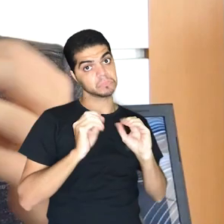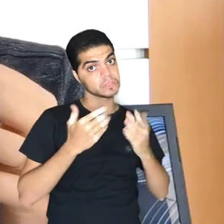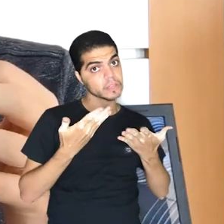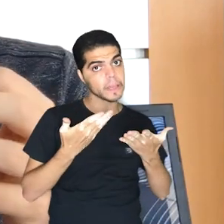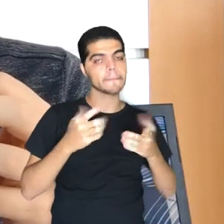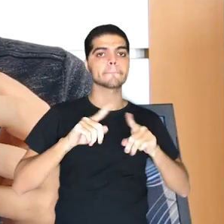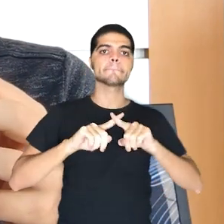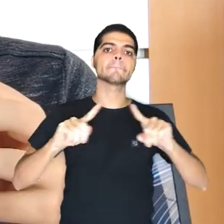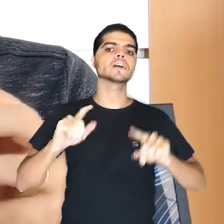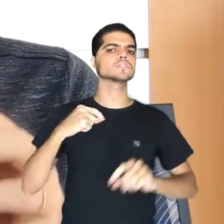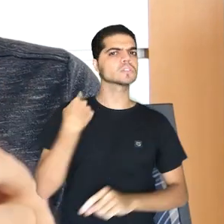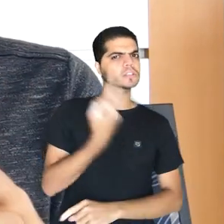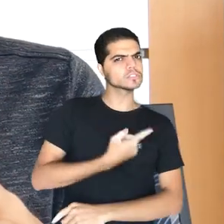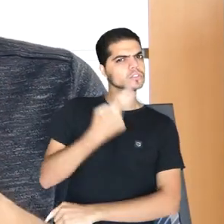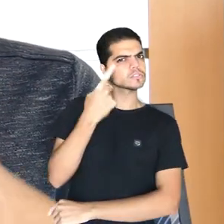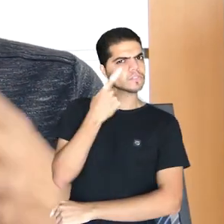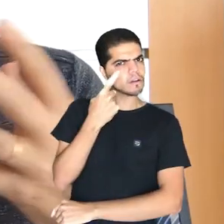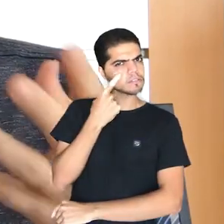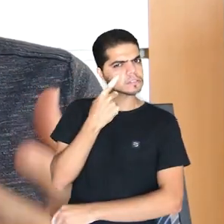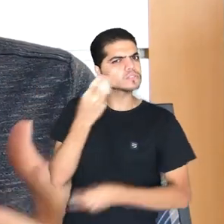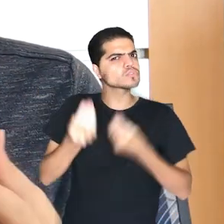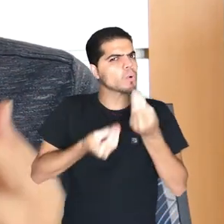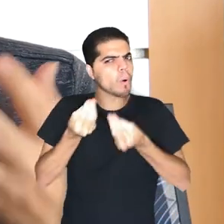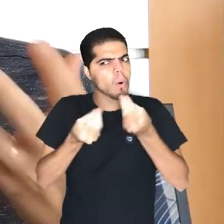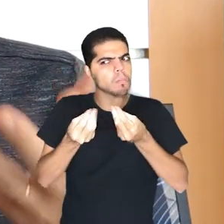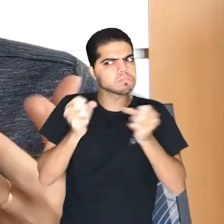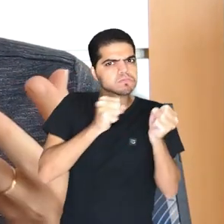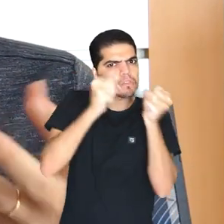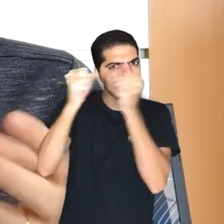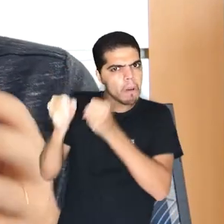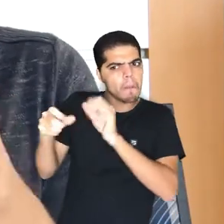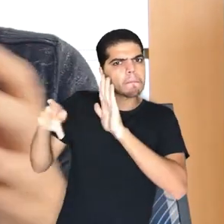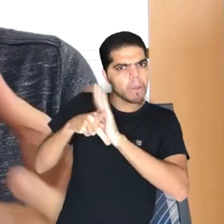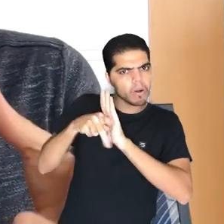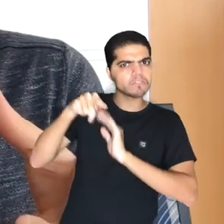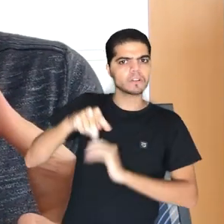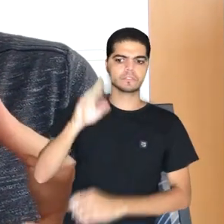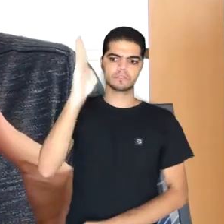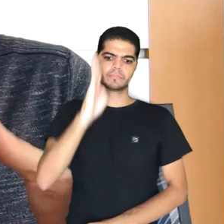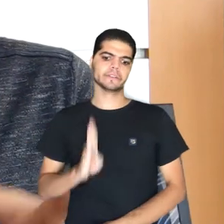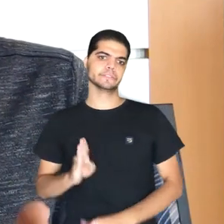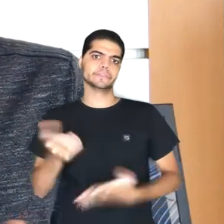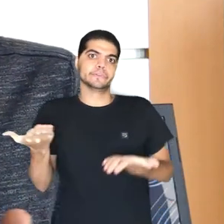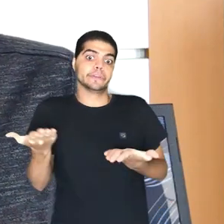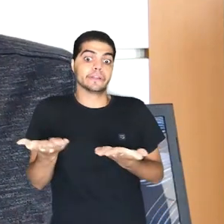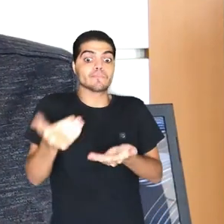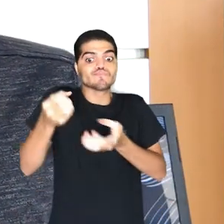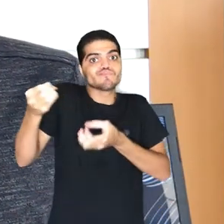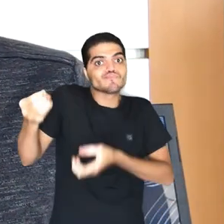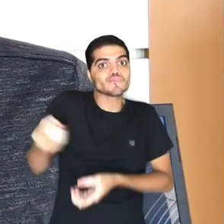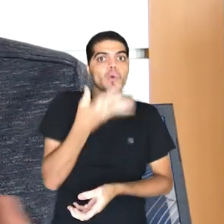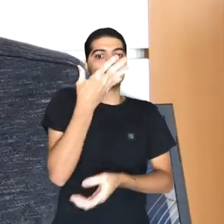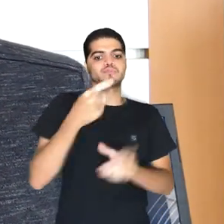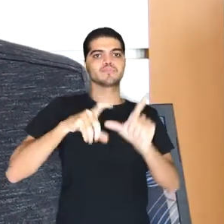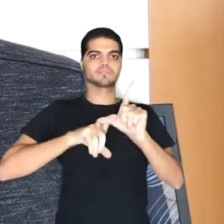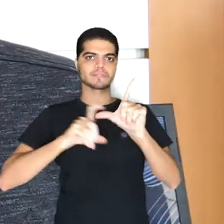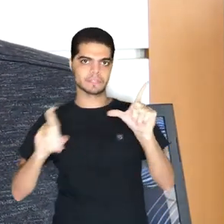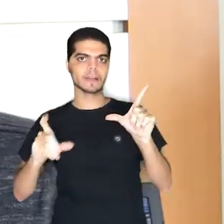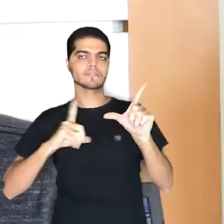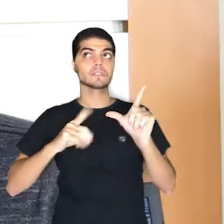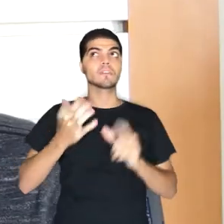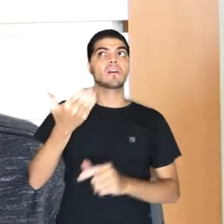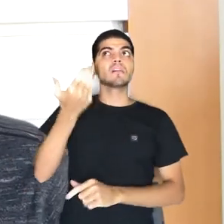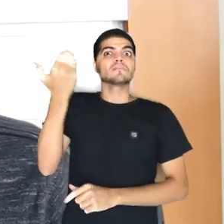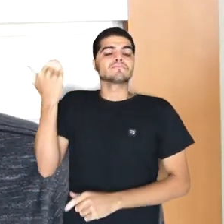independência, ela é interessante para a gente analisar a balança de poder que era necessário fazer no país jovem como o Brasil, que tinha que lidar com a sua herança